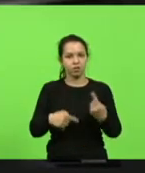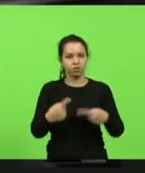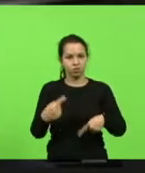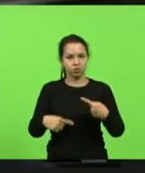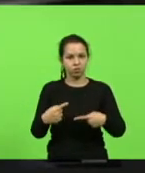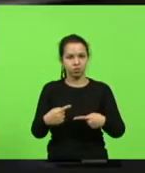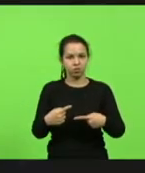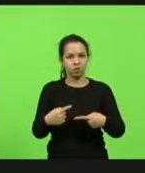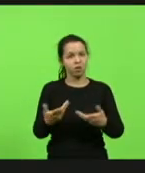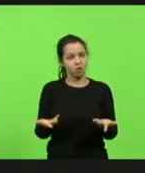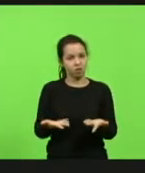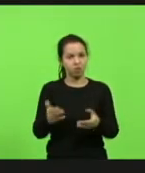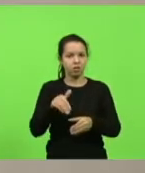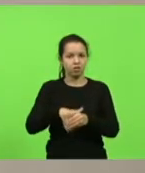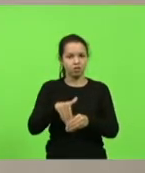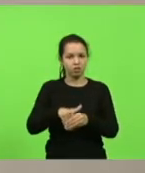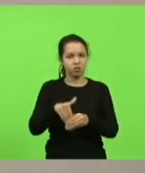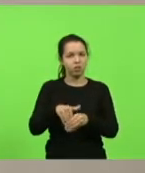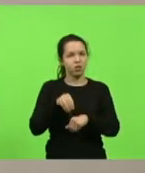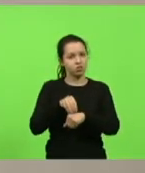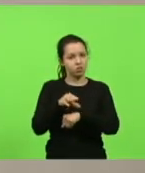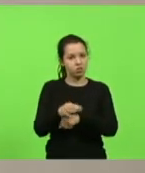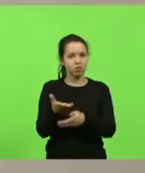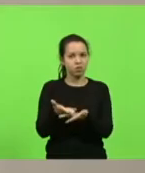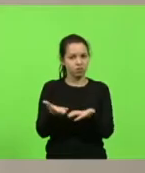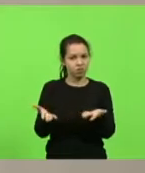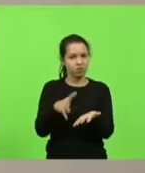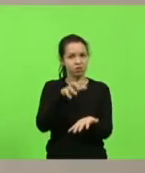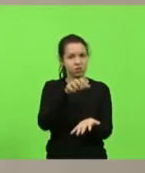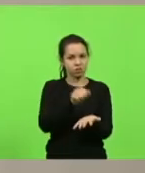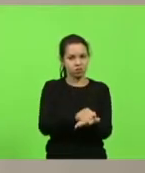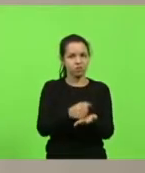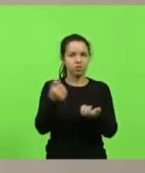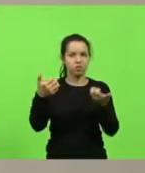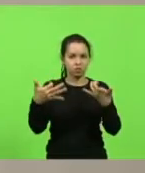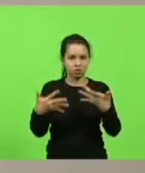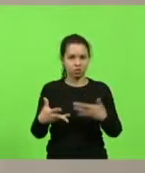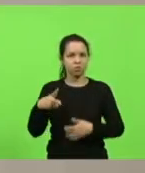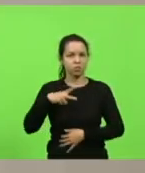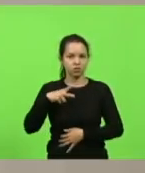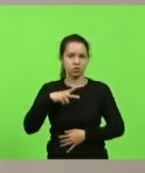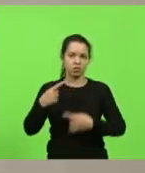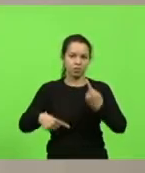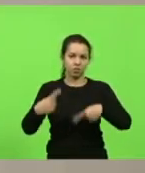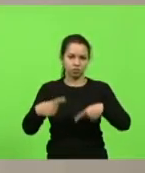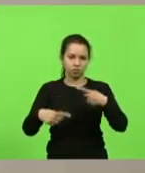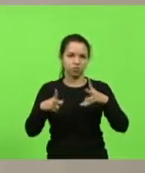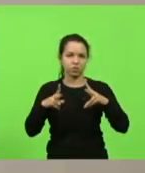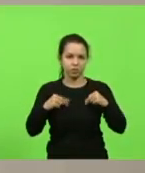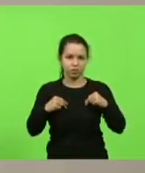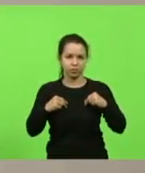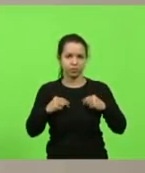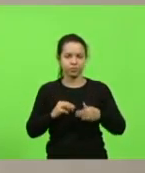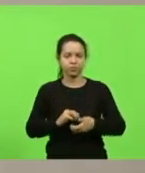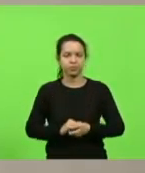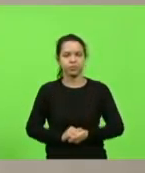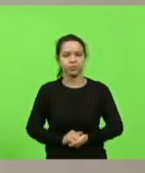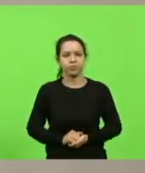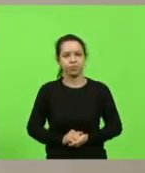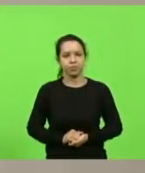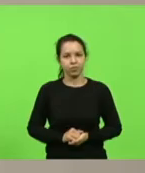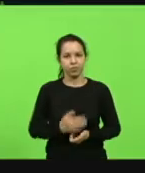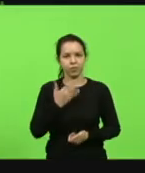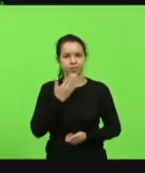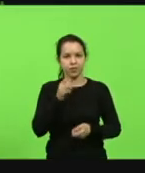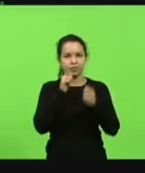em votação. Eu sugiro, Vossas Excelências, para que se inscrevam em explicações pessoais para discutir o mérito. Obrigada. Peço assessoria para